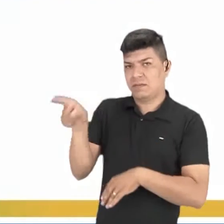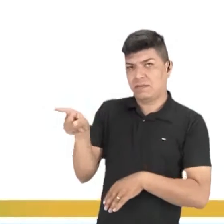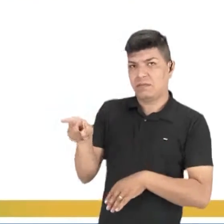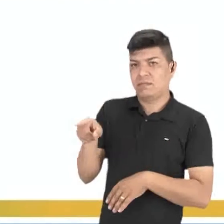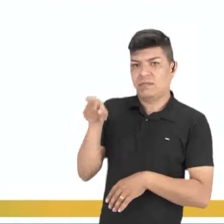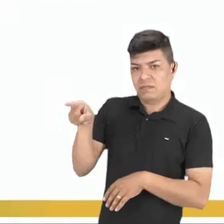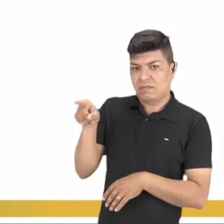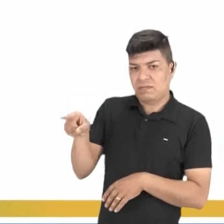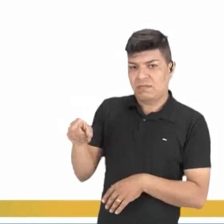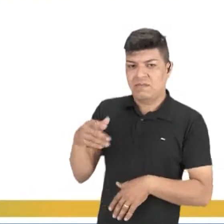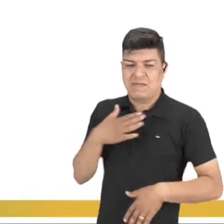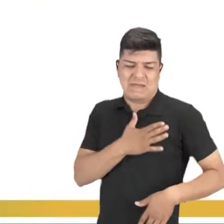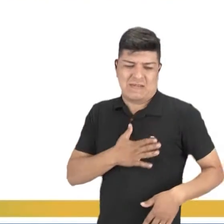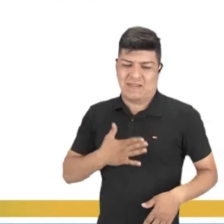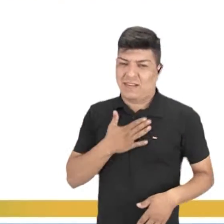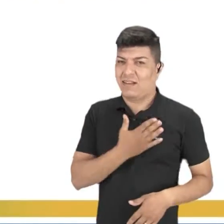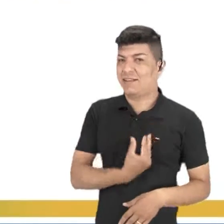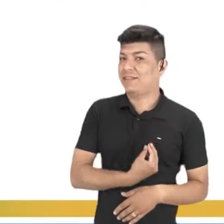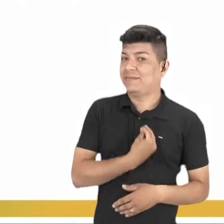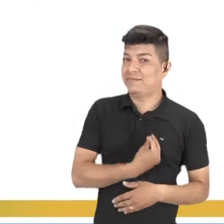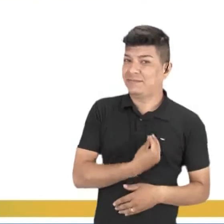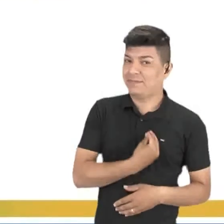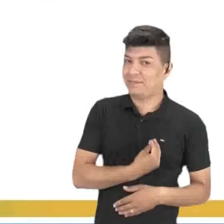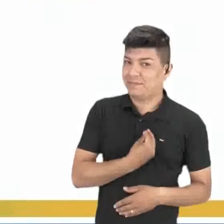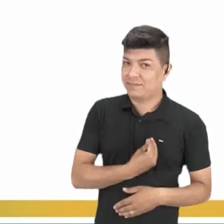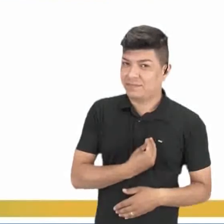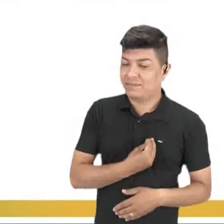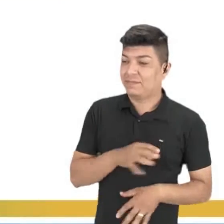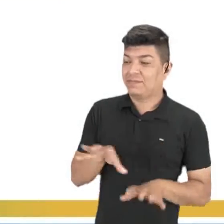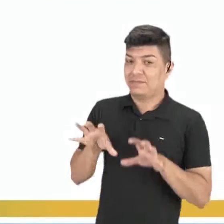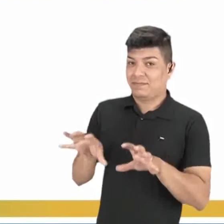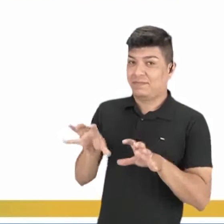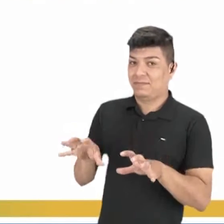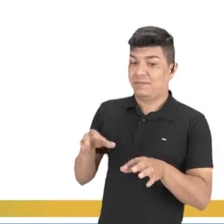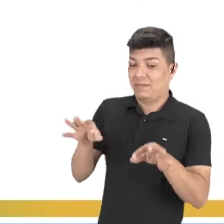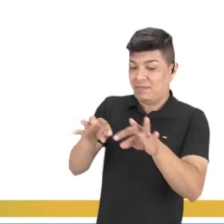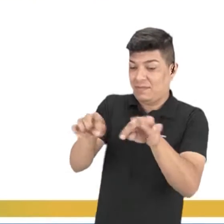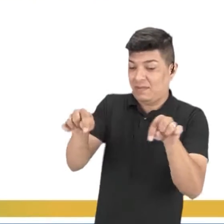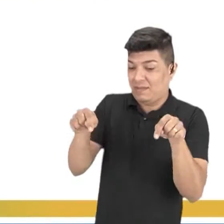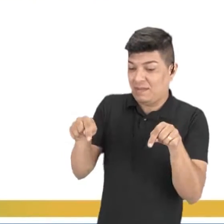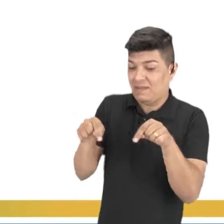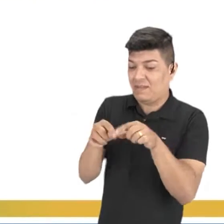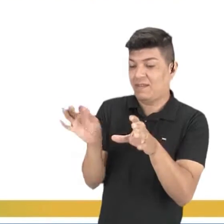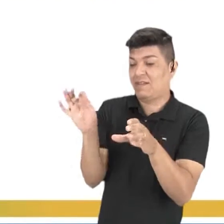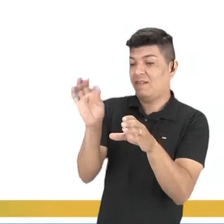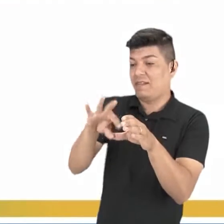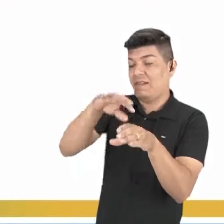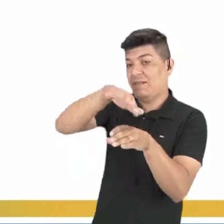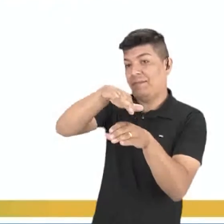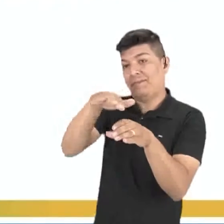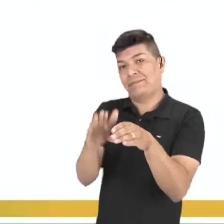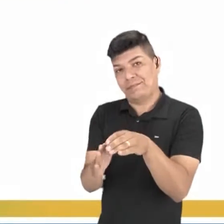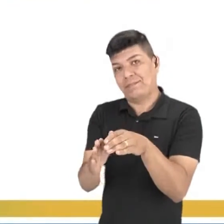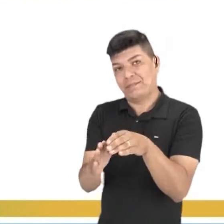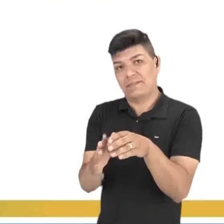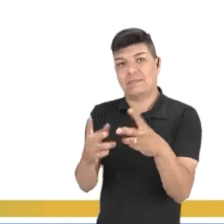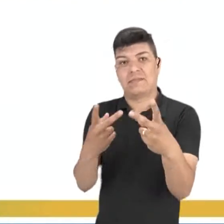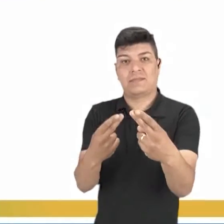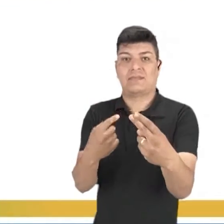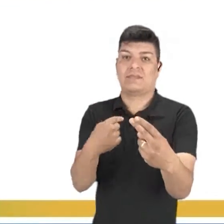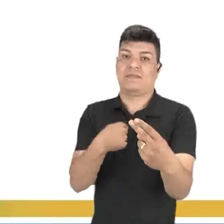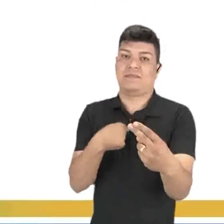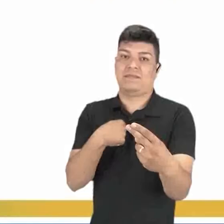e é ela que vai gozar da vida, enquanto aí ficas na caixinha de costura. Faze como eu, que